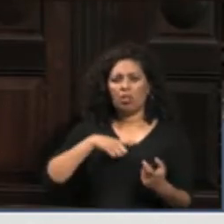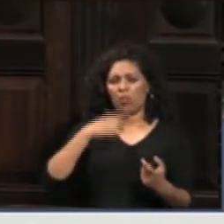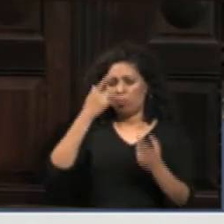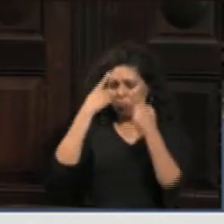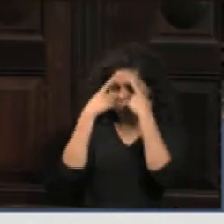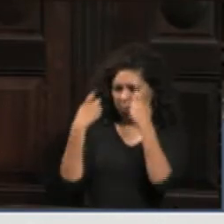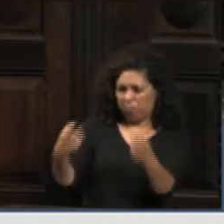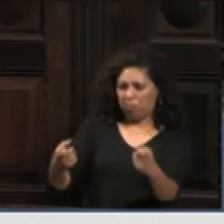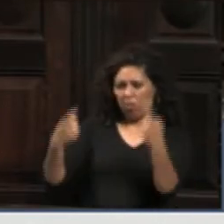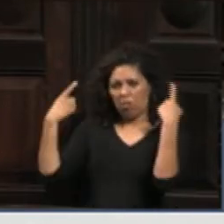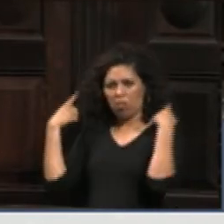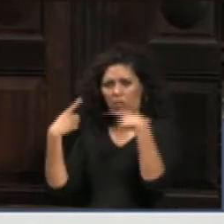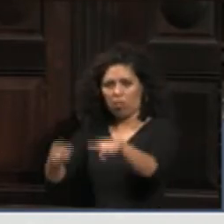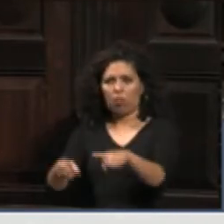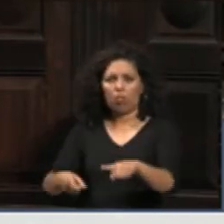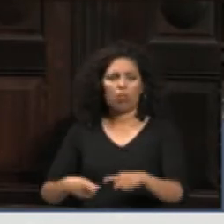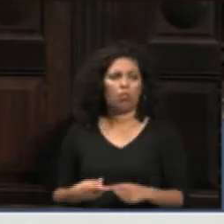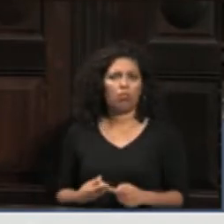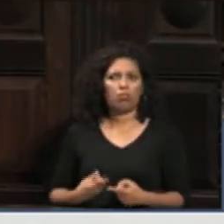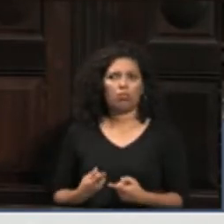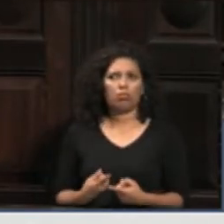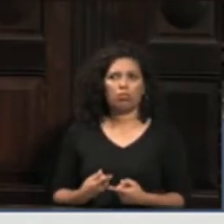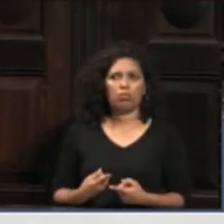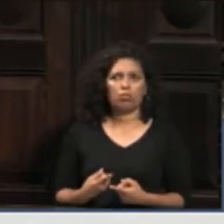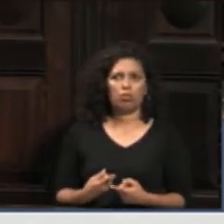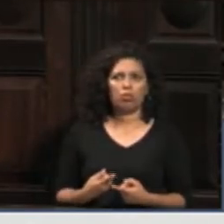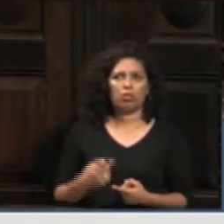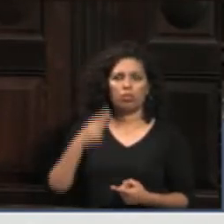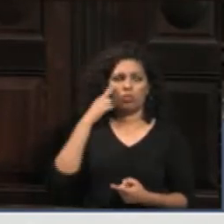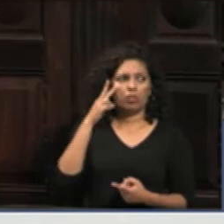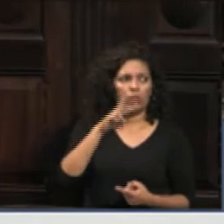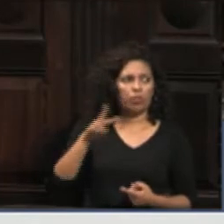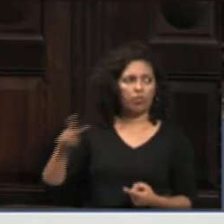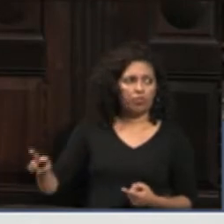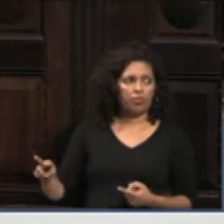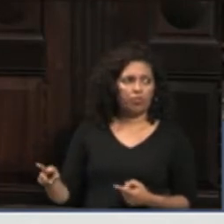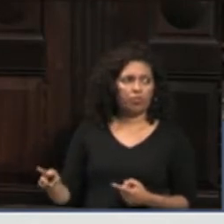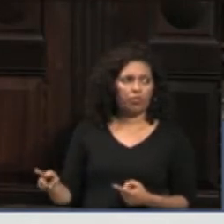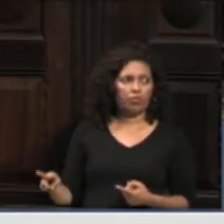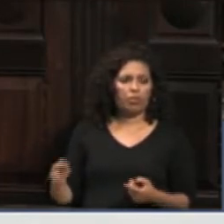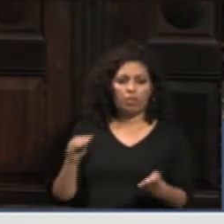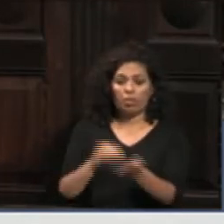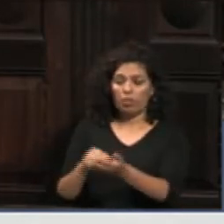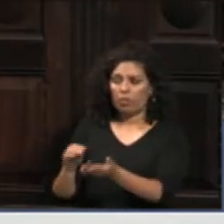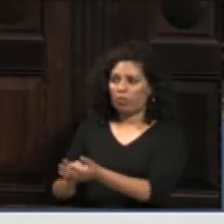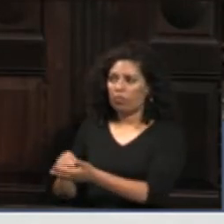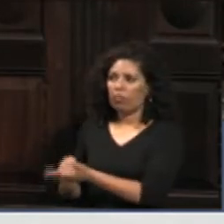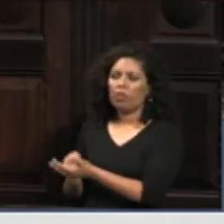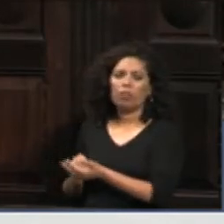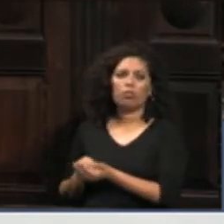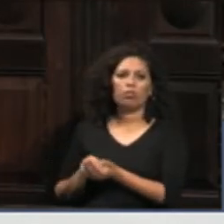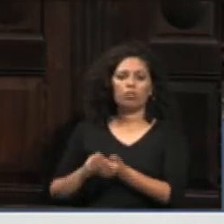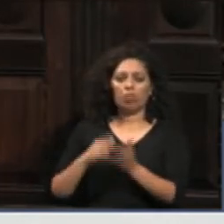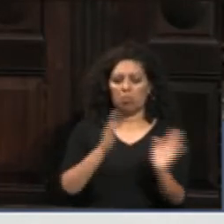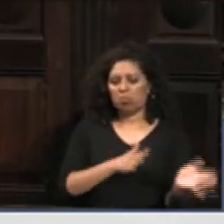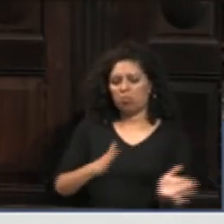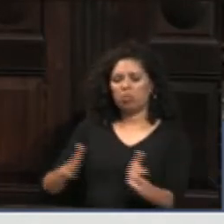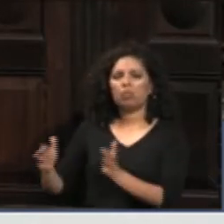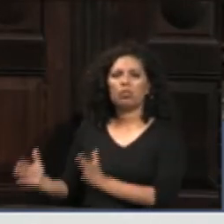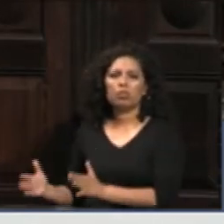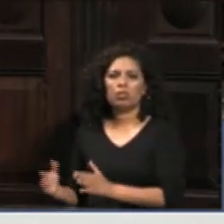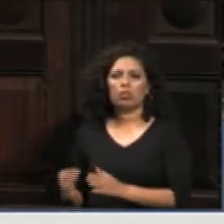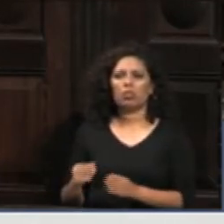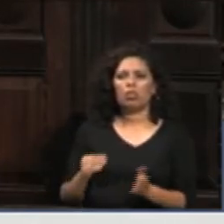violência que tem, e muitas vezes as pessoas não estão atentas, que é a falta de oportunidade de uma educação que